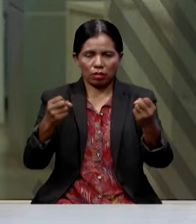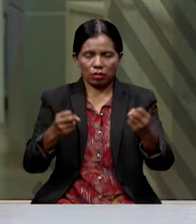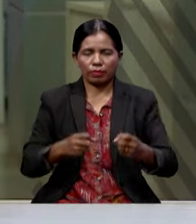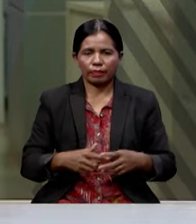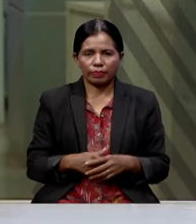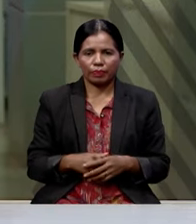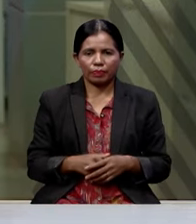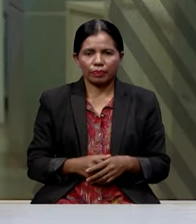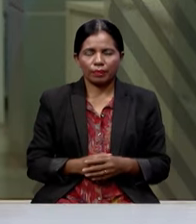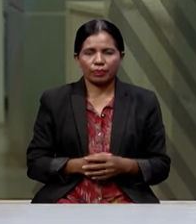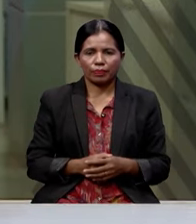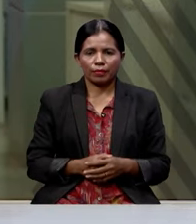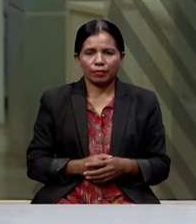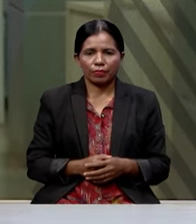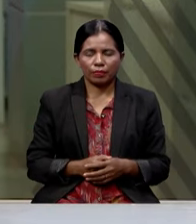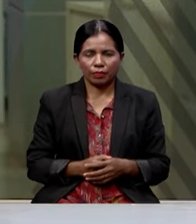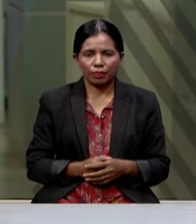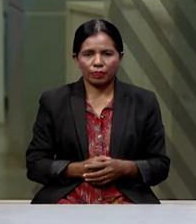Leona.